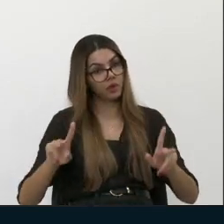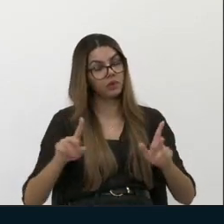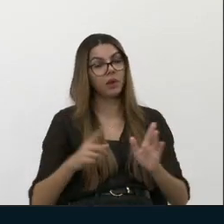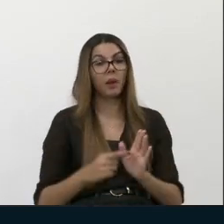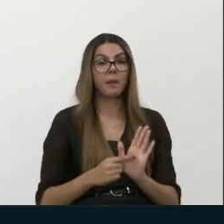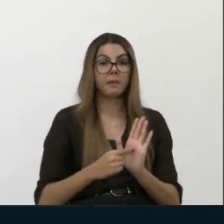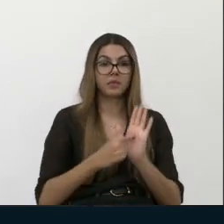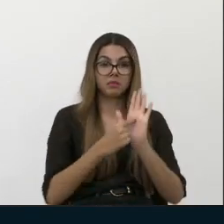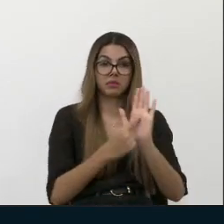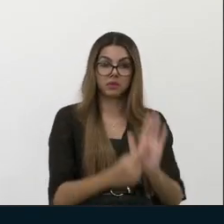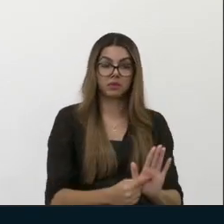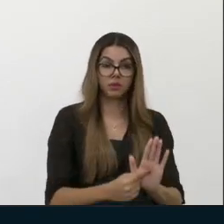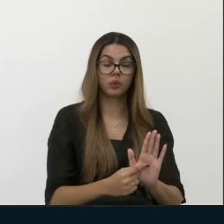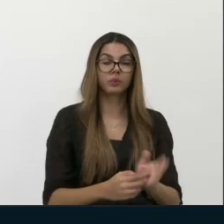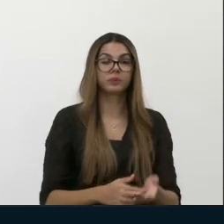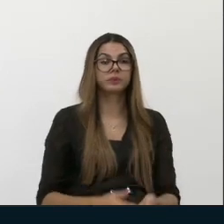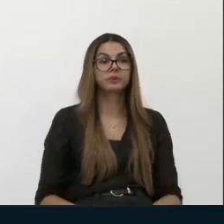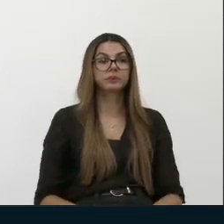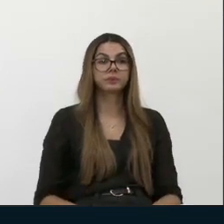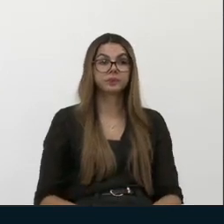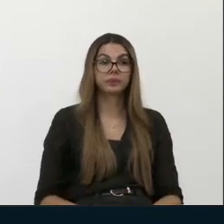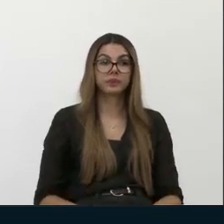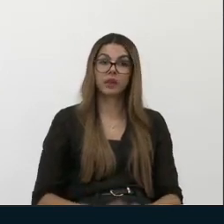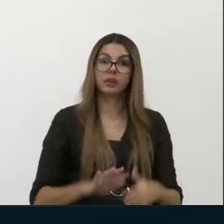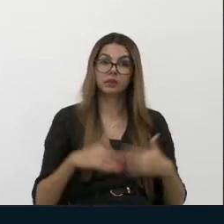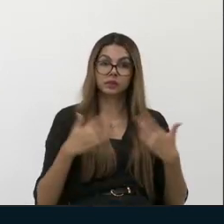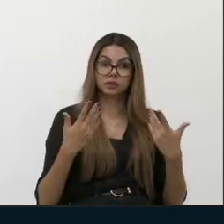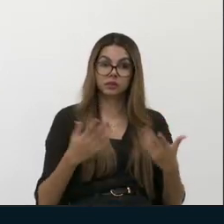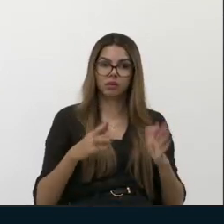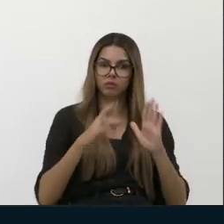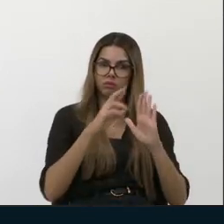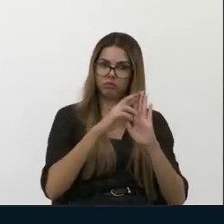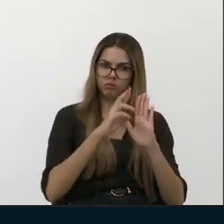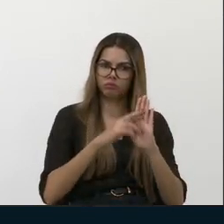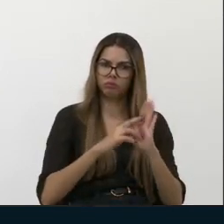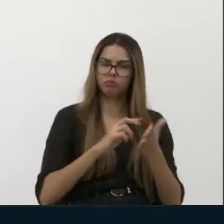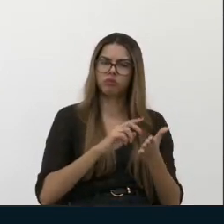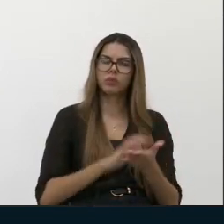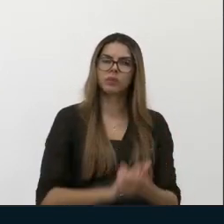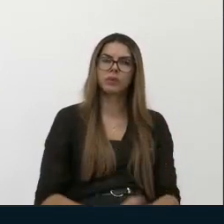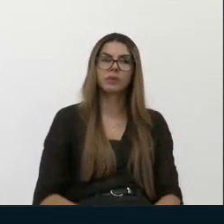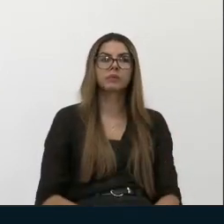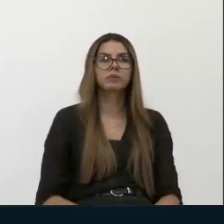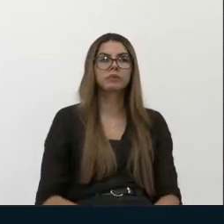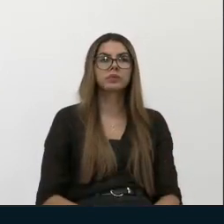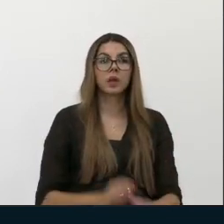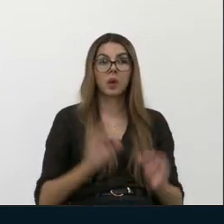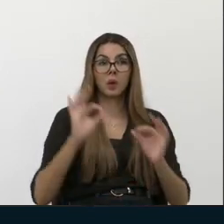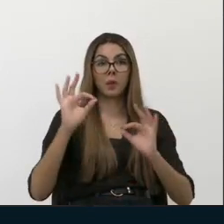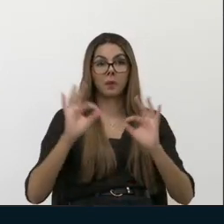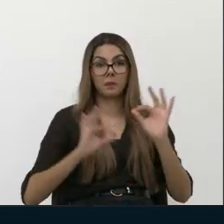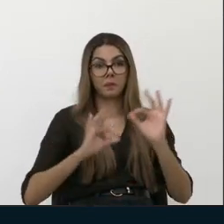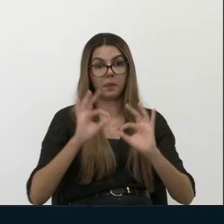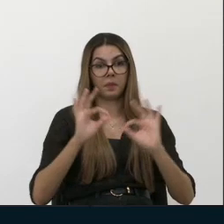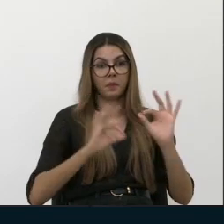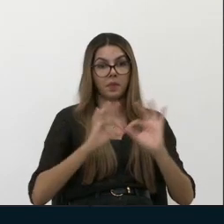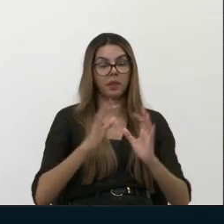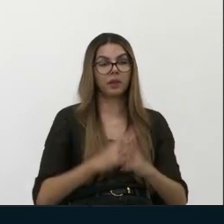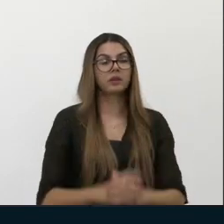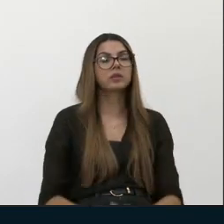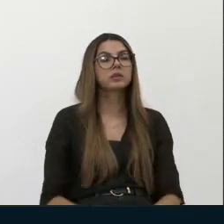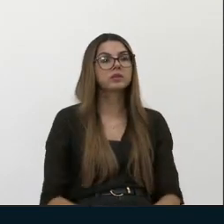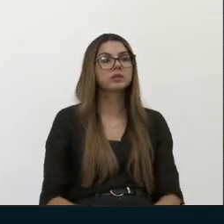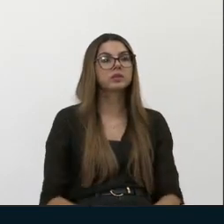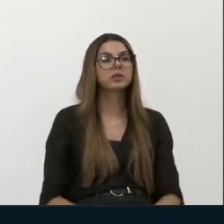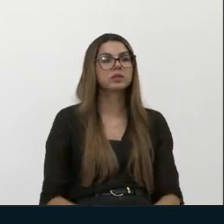propondo. Desta forma, eu preparei aqui, senhor presidente, de maneira prévia, creio eu que a